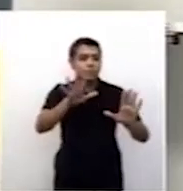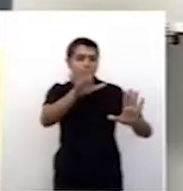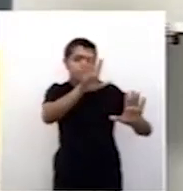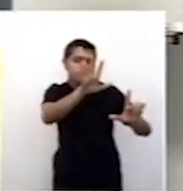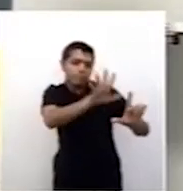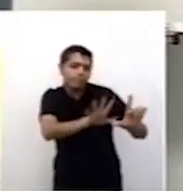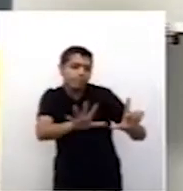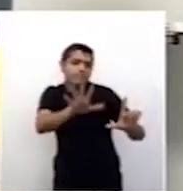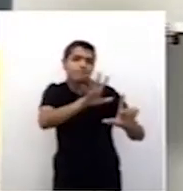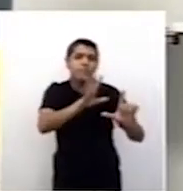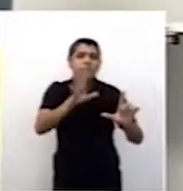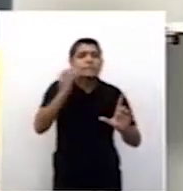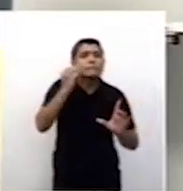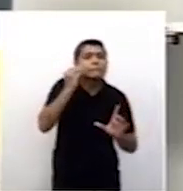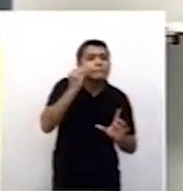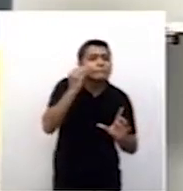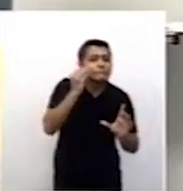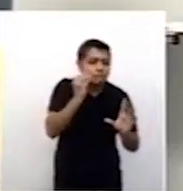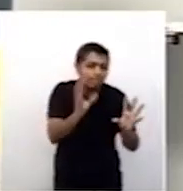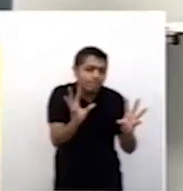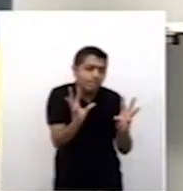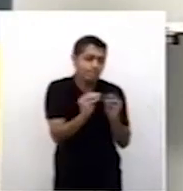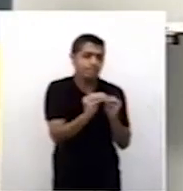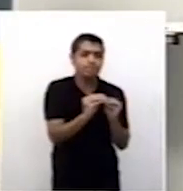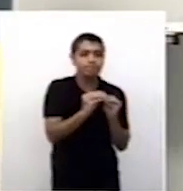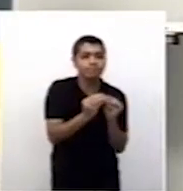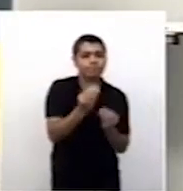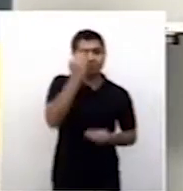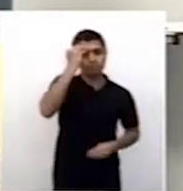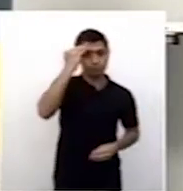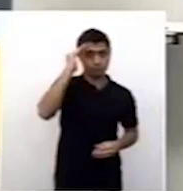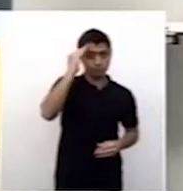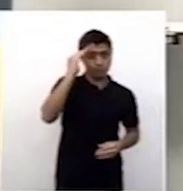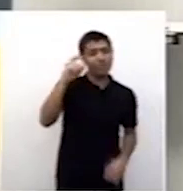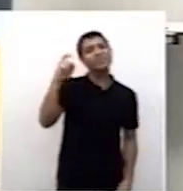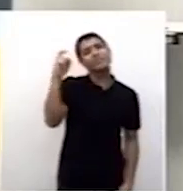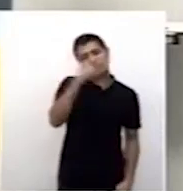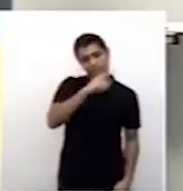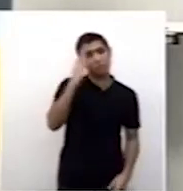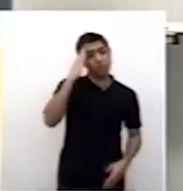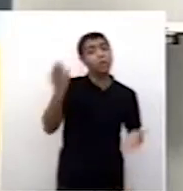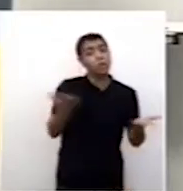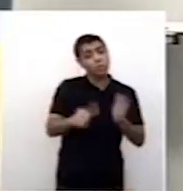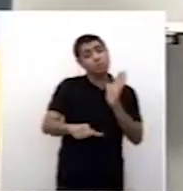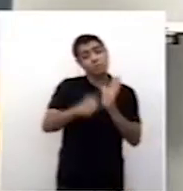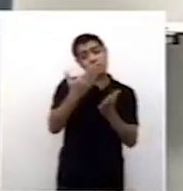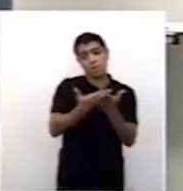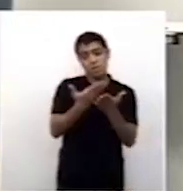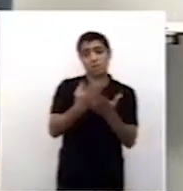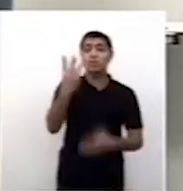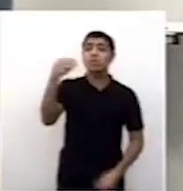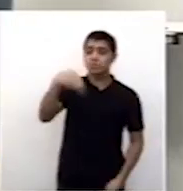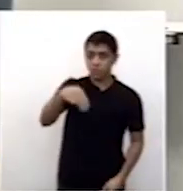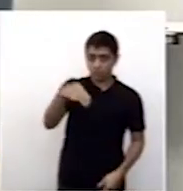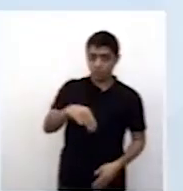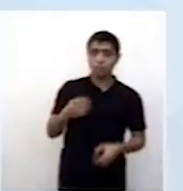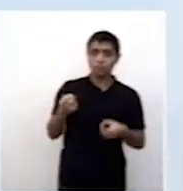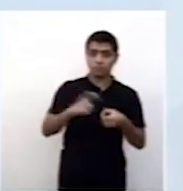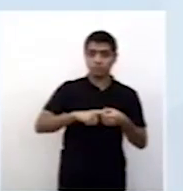É difícil, mas hoje é a nossa primeira aula e nós vamos nos aprofundar. Então, daqui 3 minutinhos nós nos vemos novamente.